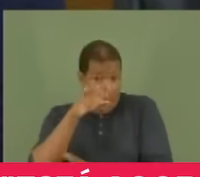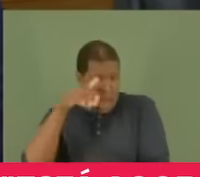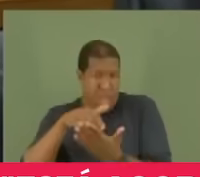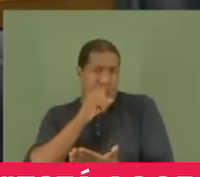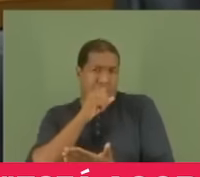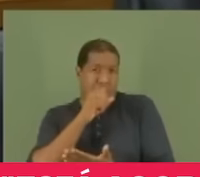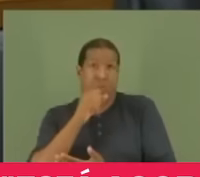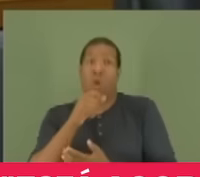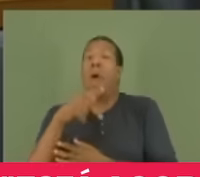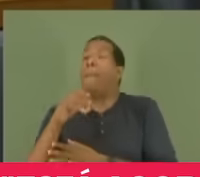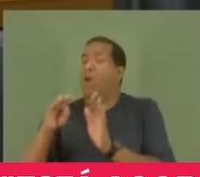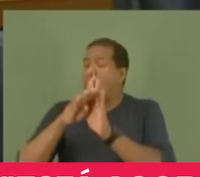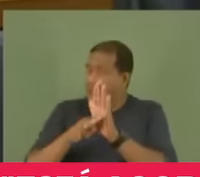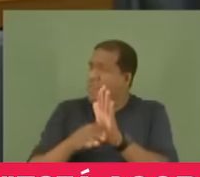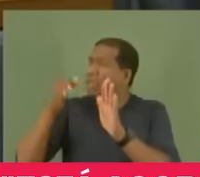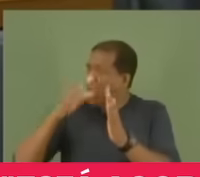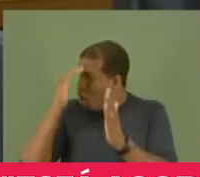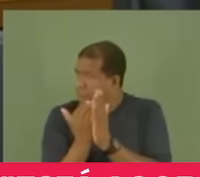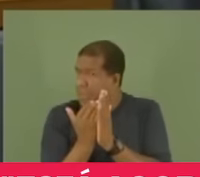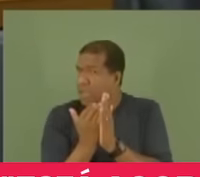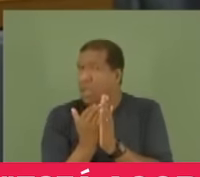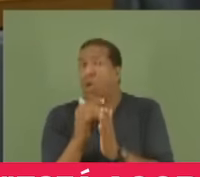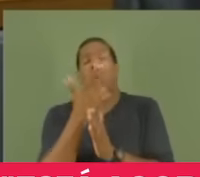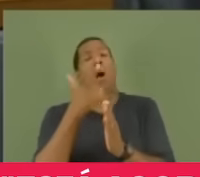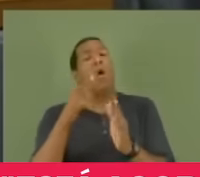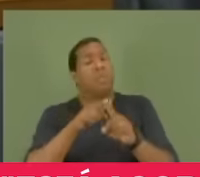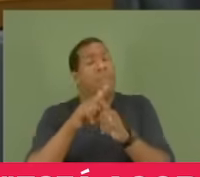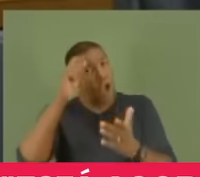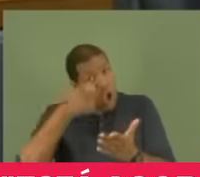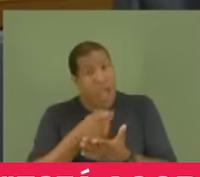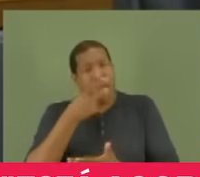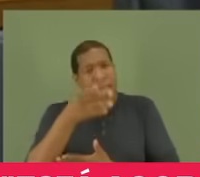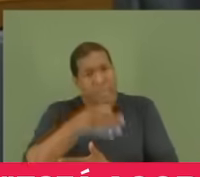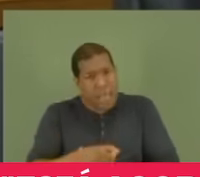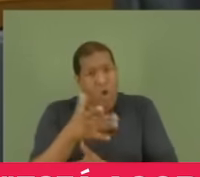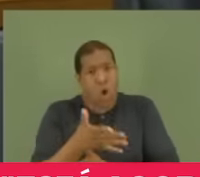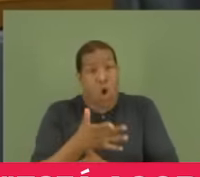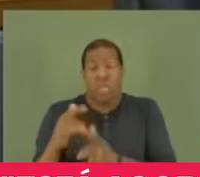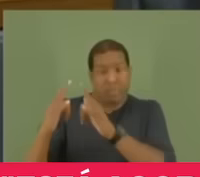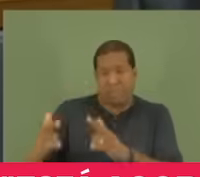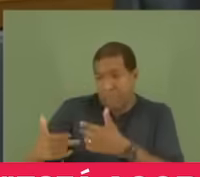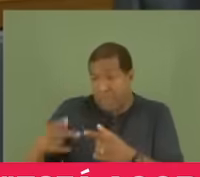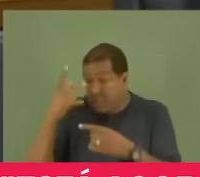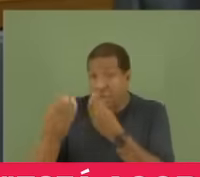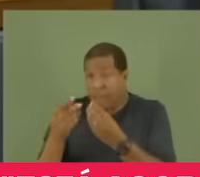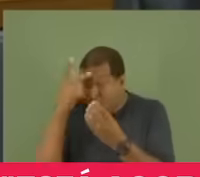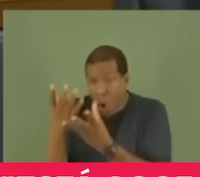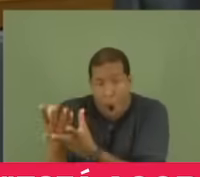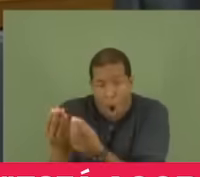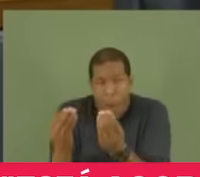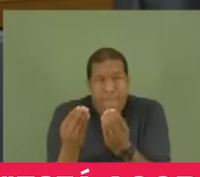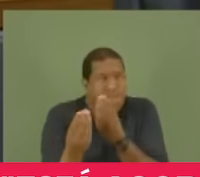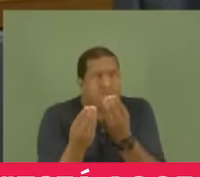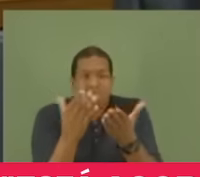7, sábado, o PAI estava sendo cumprido. Outro ponto, foi confirmado. Os acampamentos estavam cheios de criminosos pensando